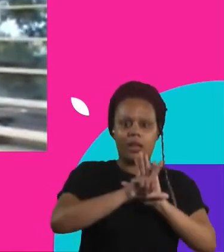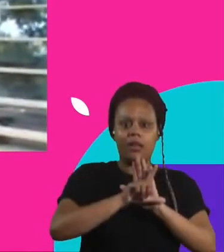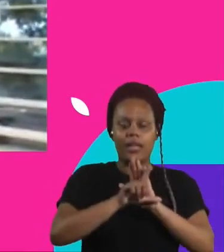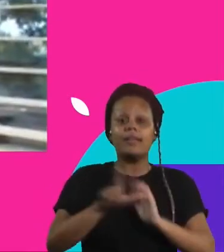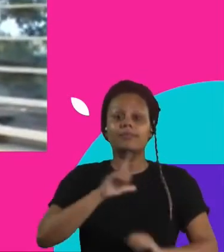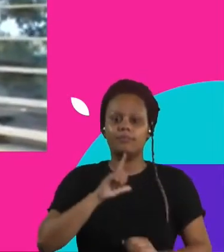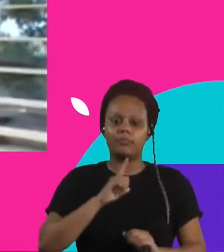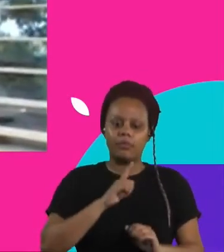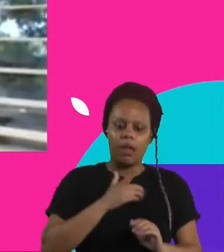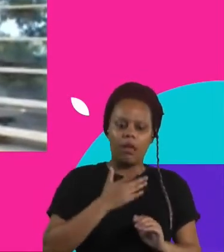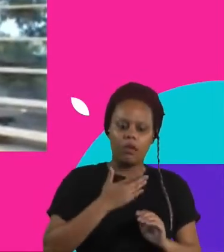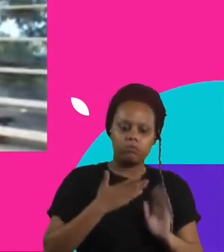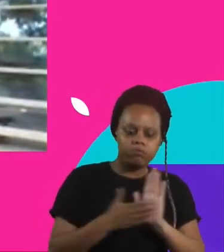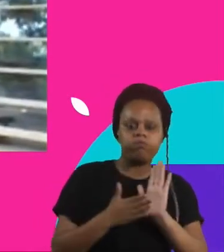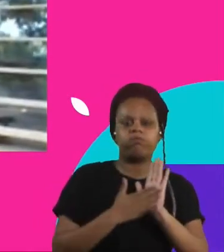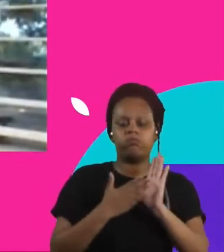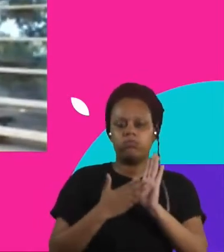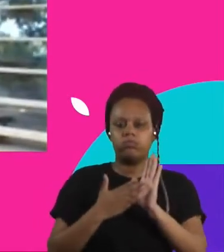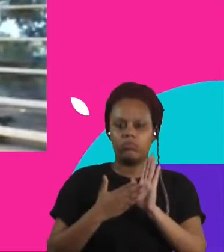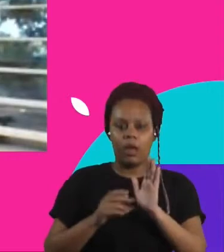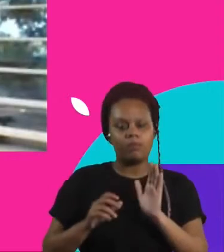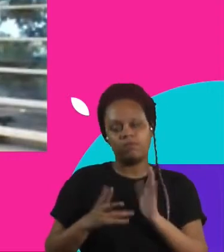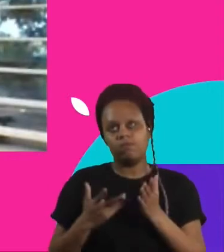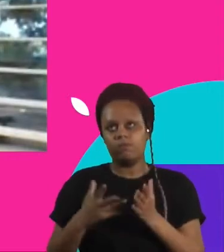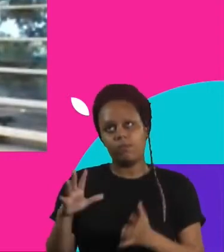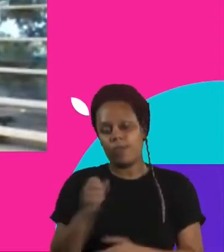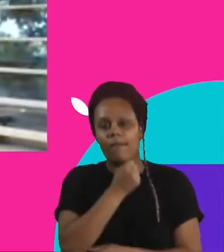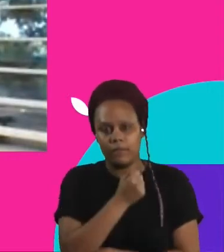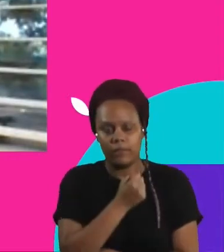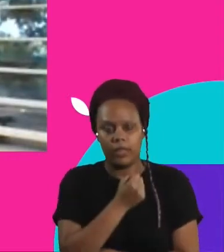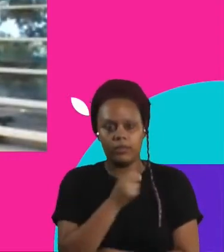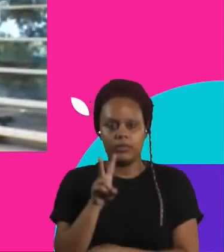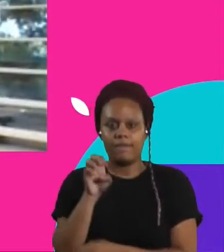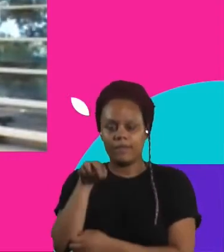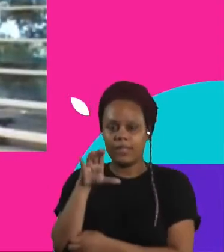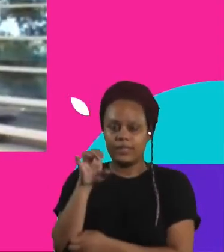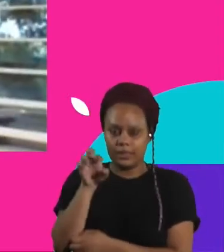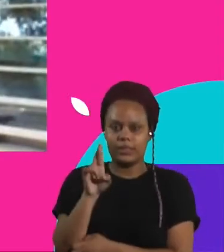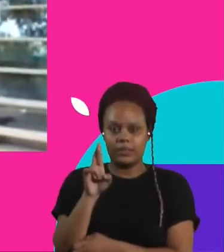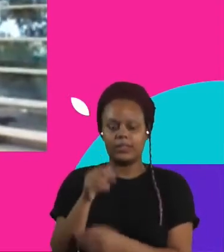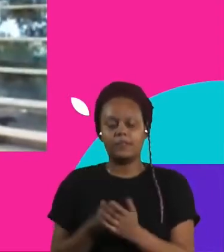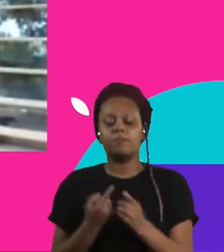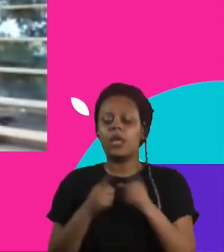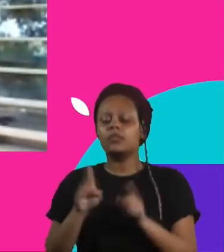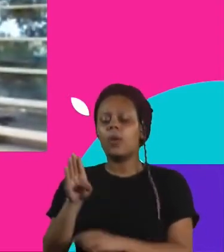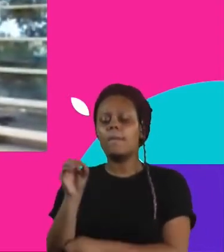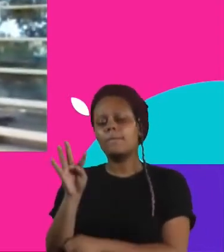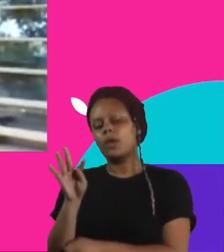seu empreendimento viabilizado. E aí um bot, um projeto não muito dispendioso do ponto de vista financeiro,